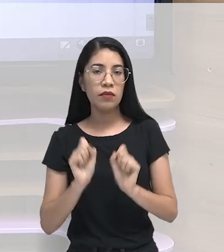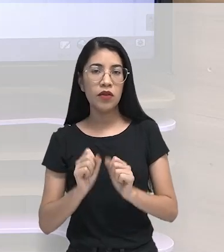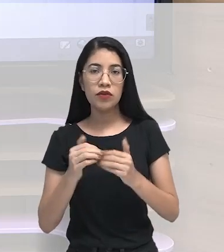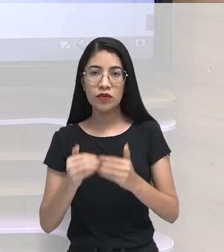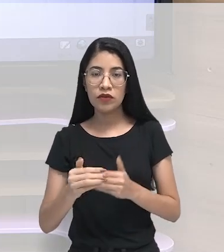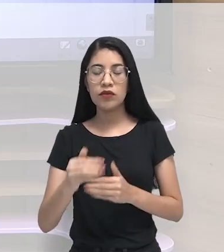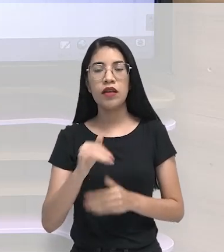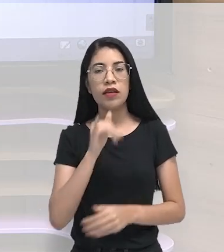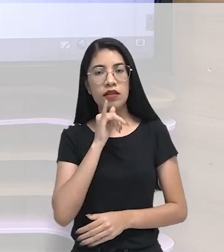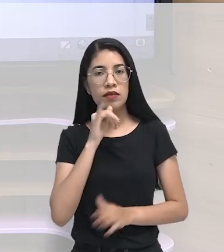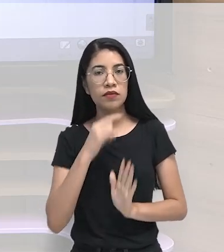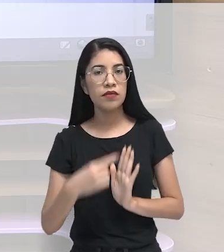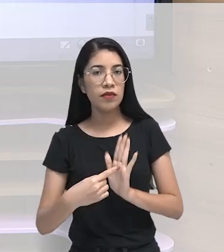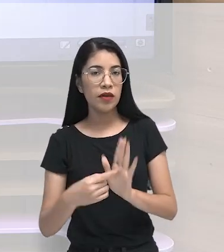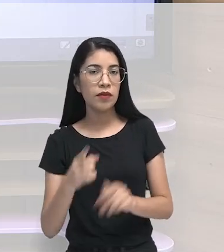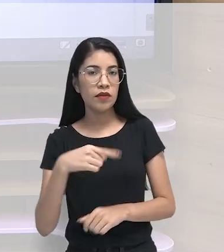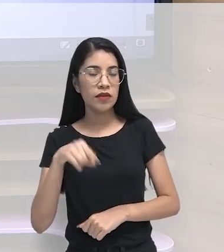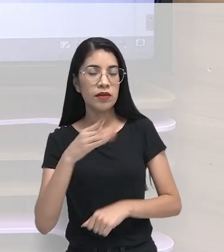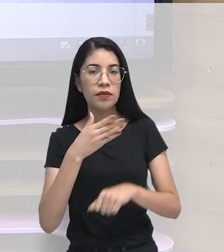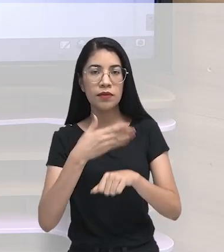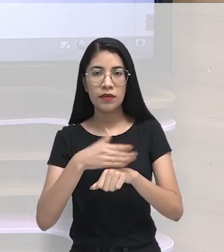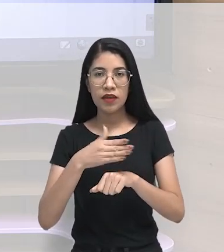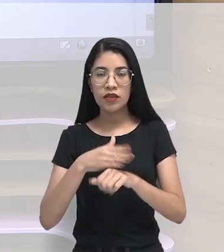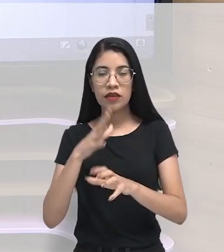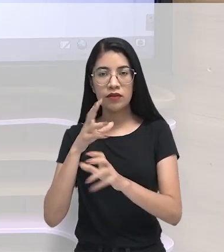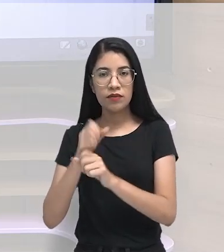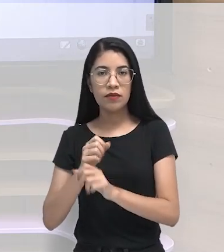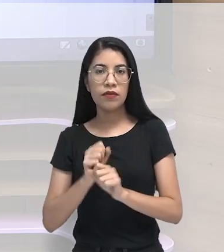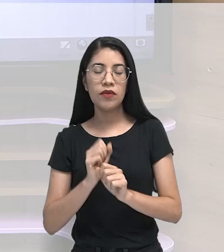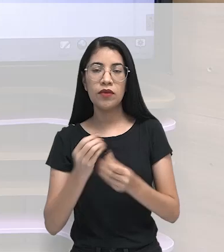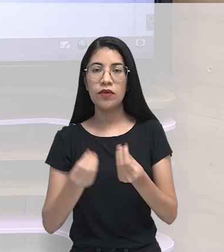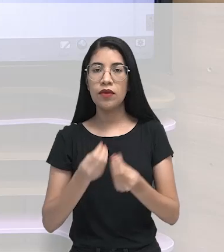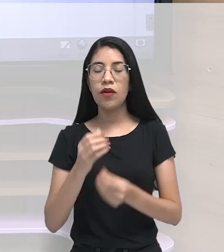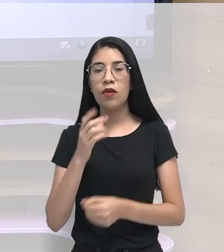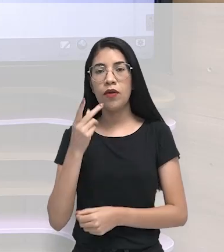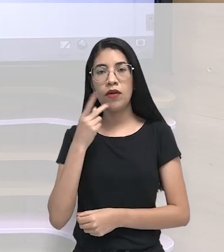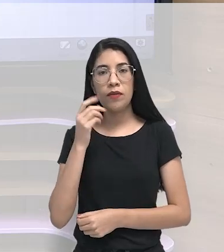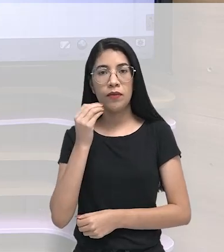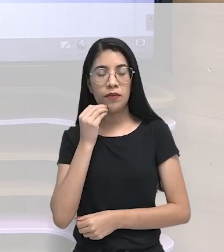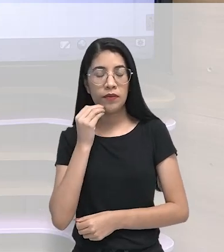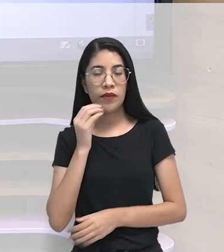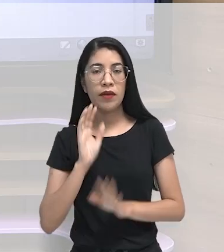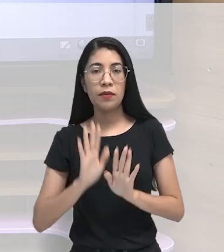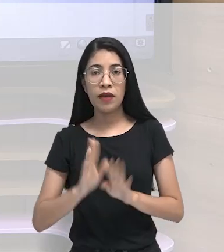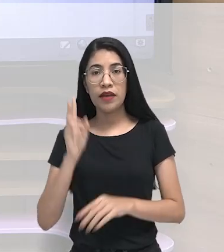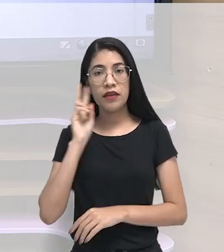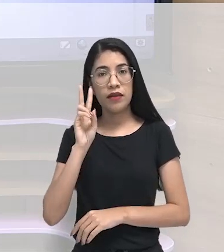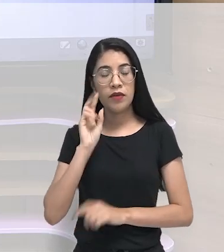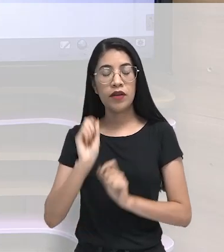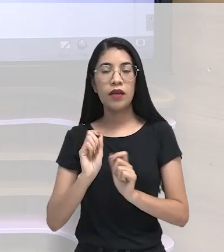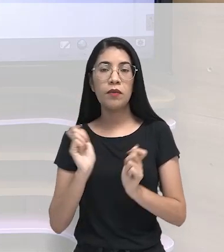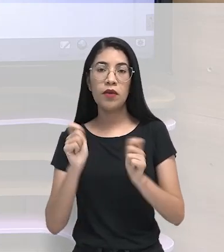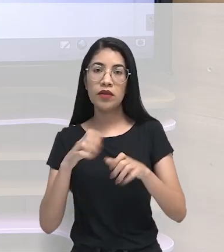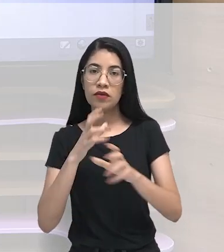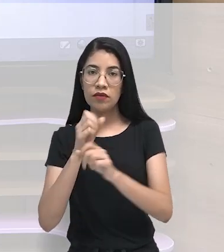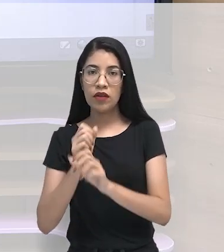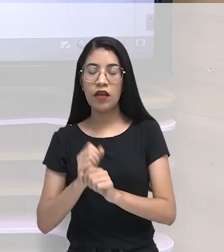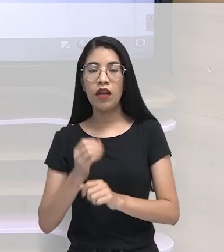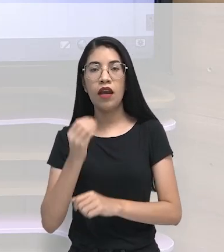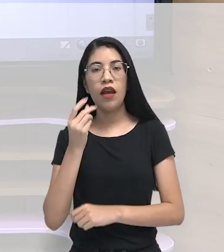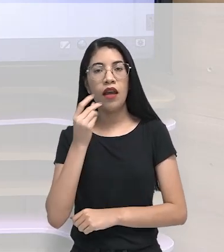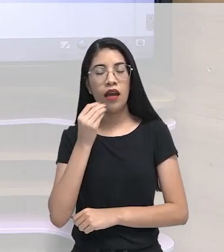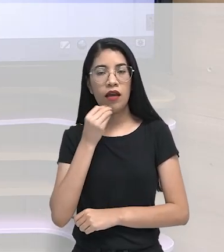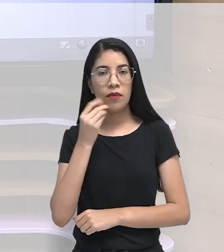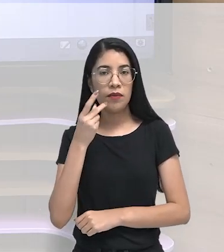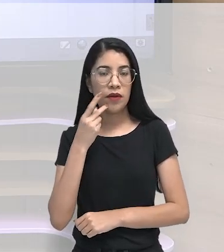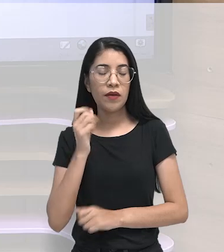mais exemplos para que a gente possa praticar aí o cálculo da probabilidade. Mas não esqueça, para calcular a probabilidade, você vai dividir